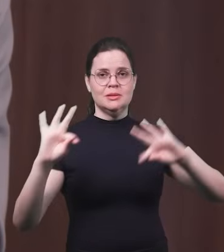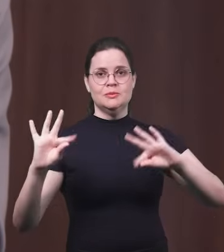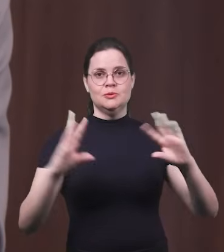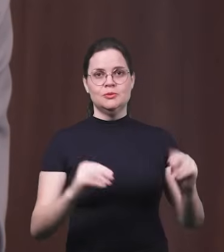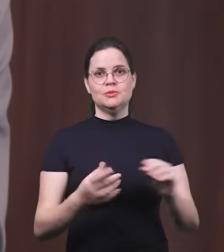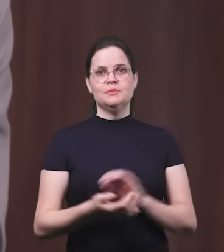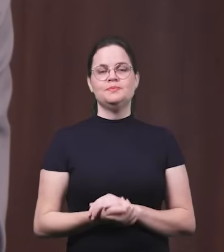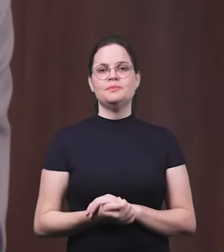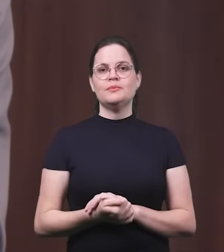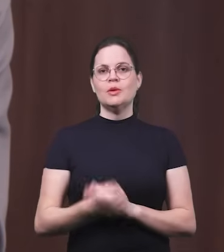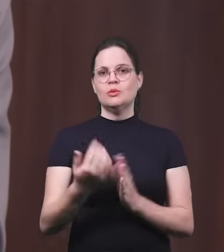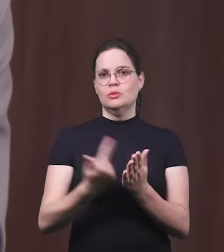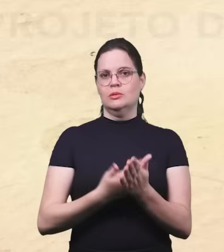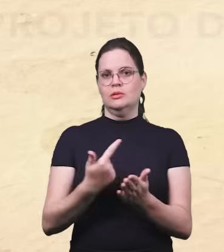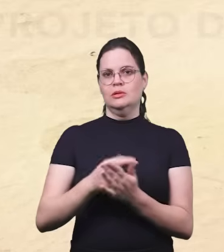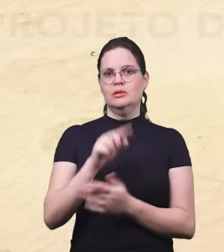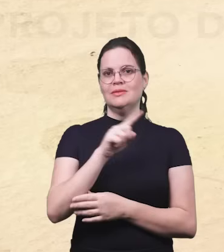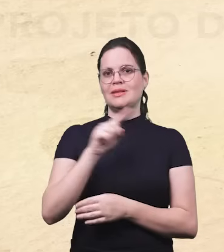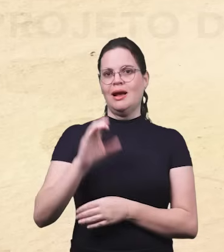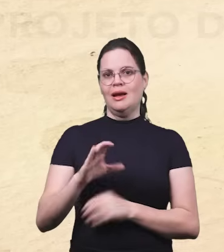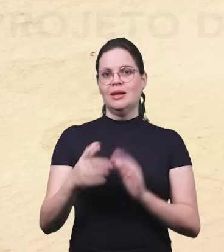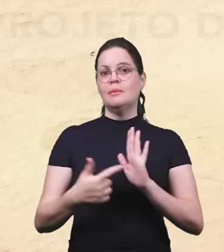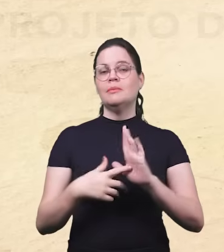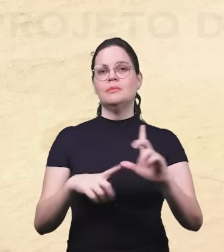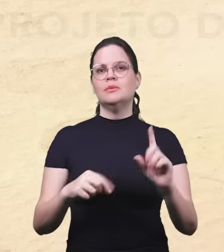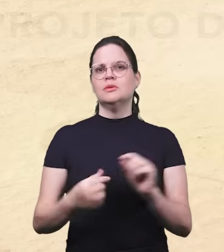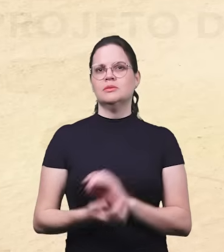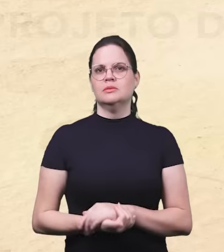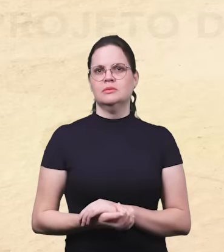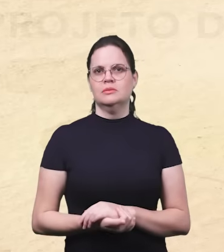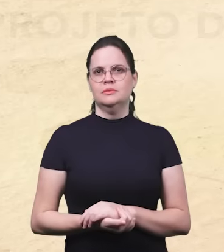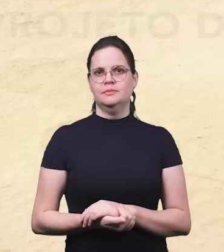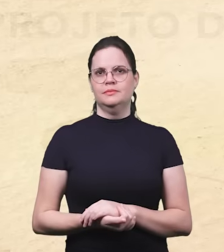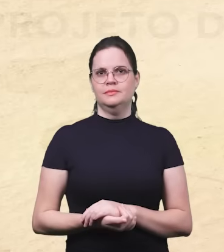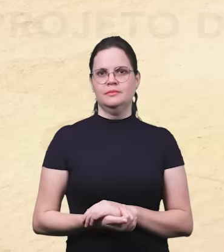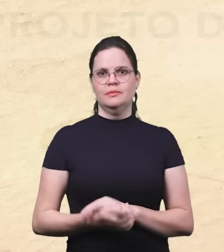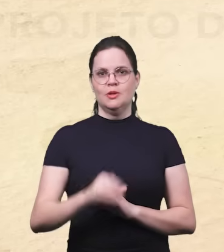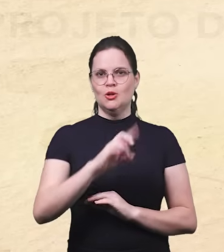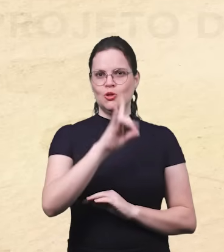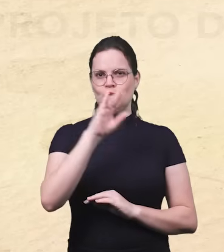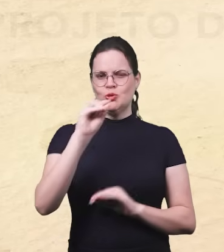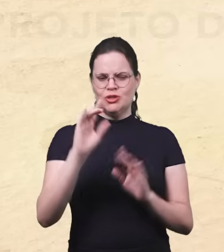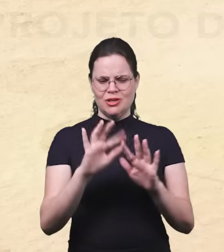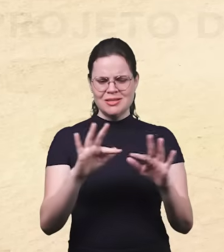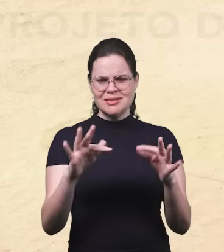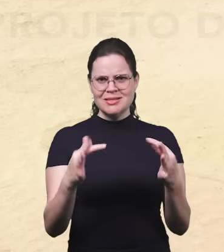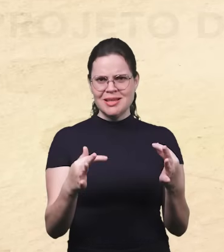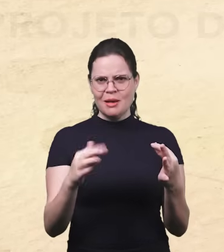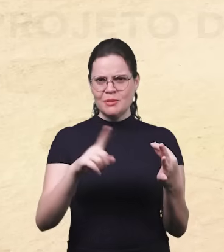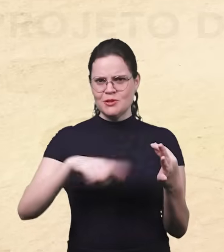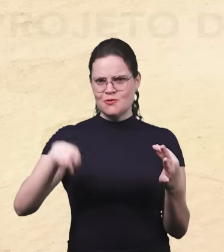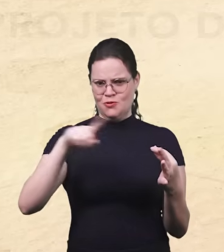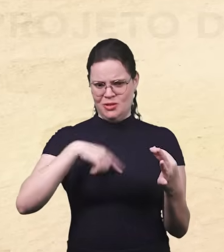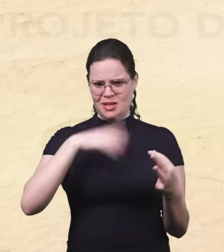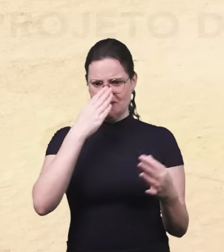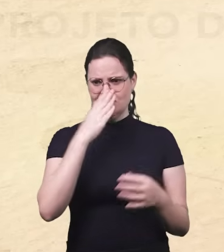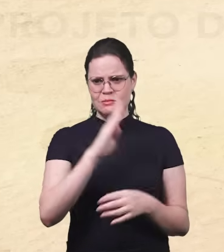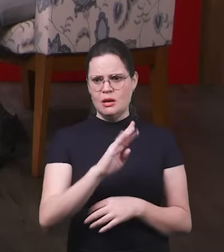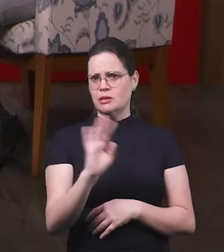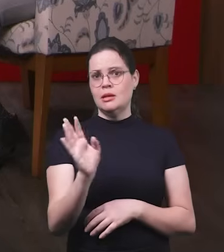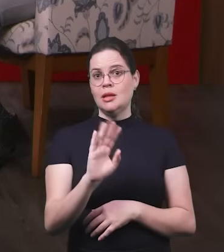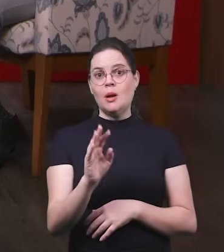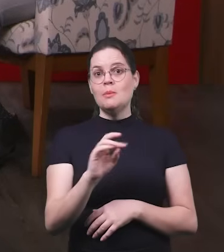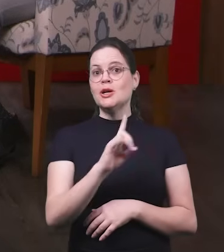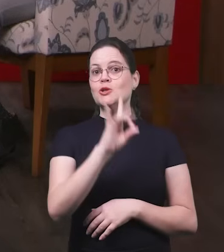Zacarias fala assim, quem despreza o dia das coisas pequenas? Porque são as coisas pequenas